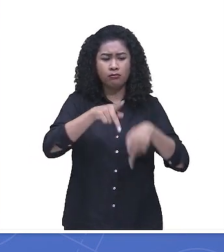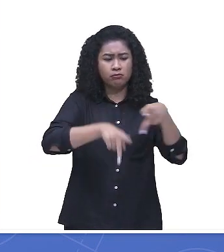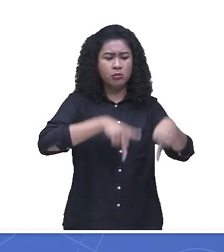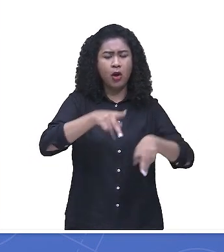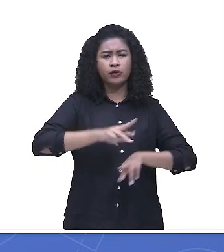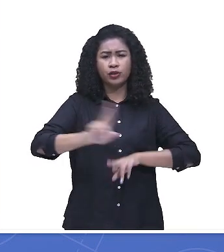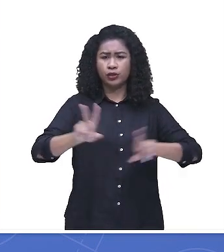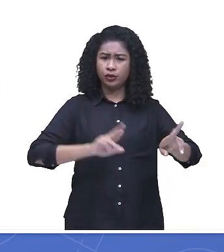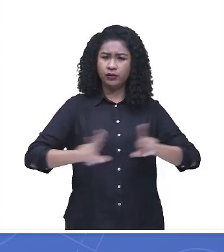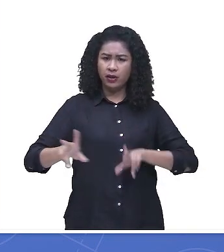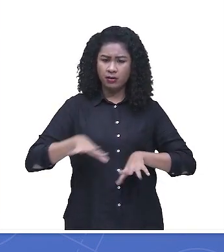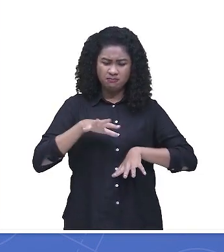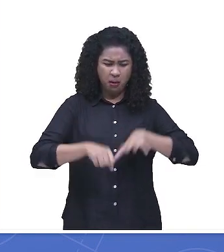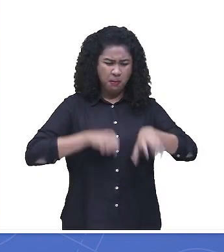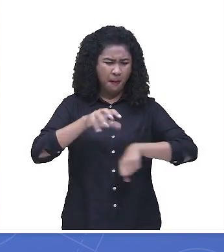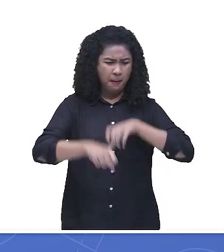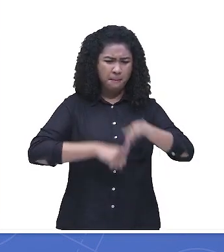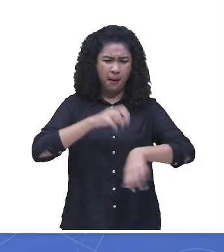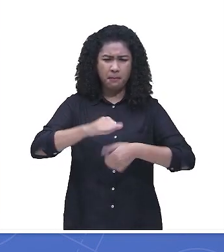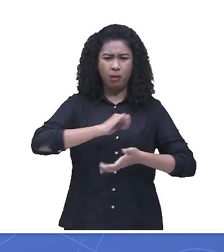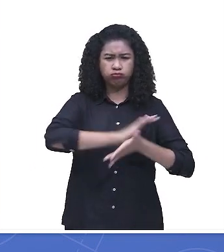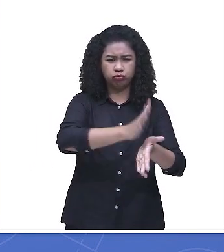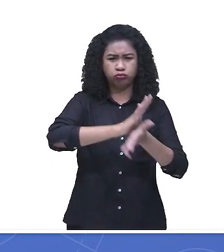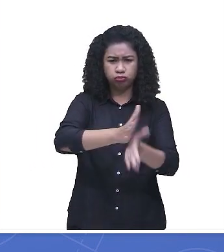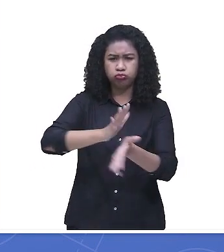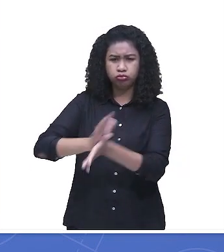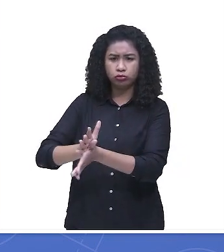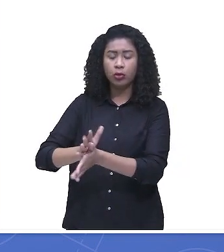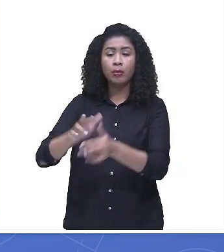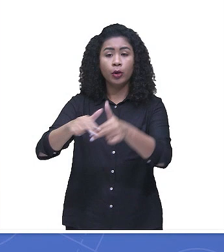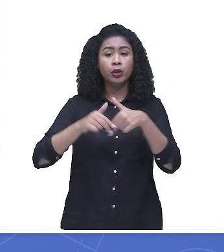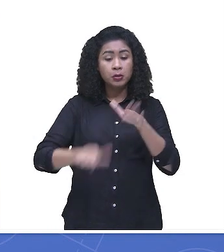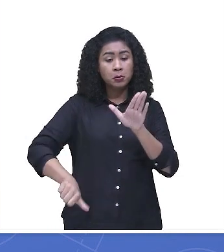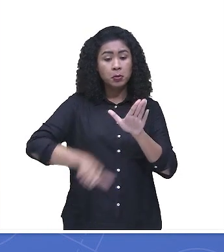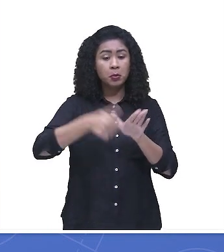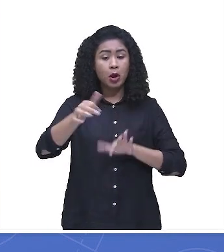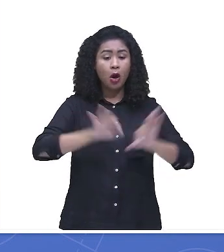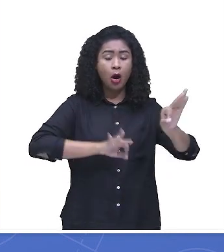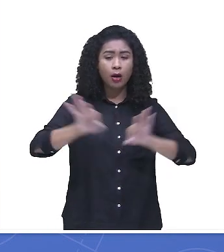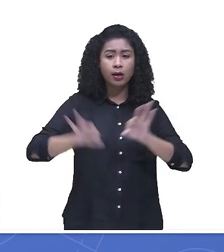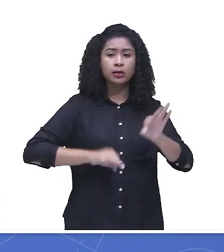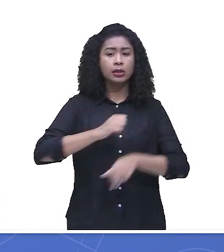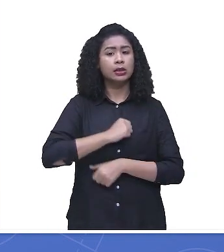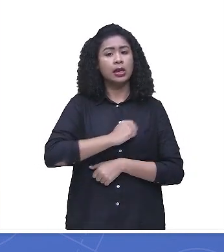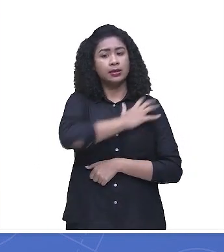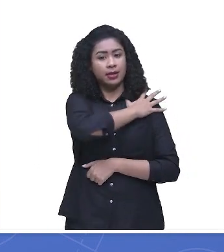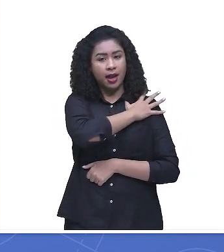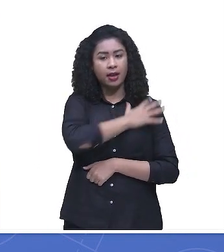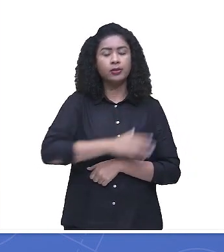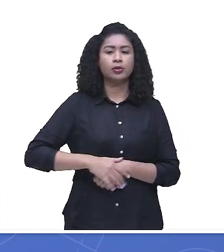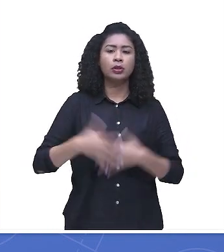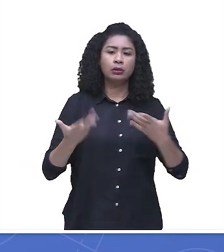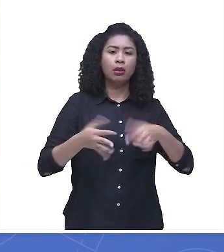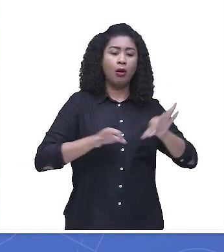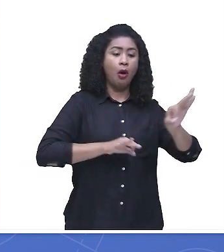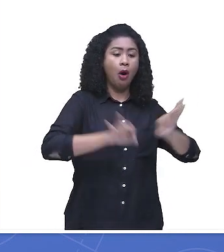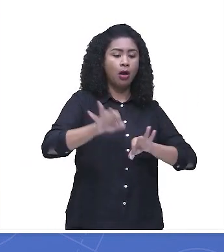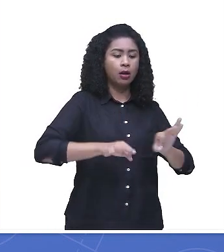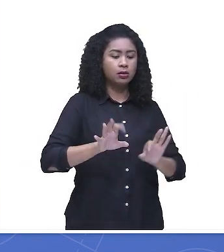vão organizar o primeiro exército com a infantaria, que é justamente repartir o seu exército em